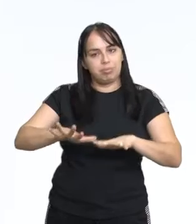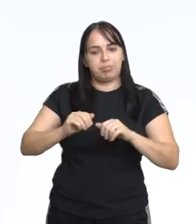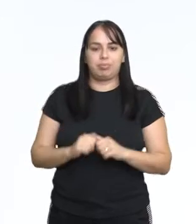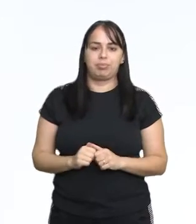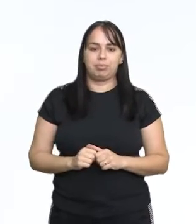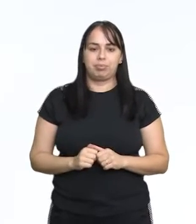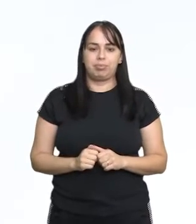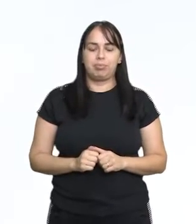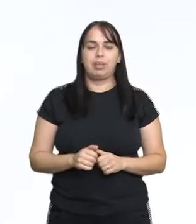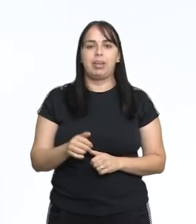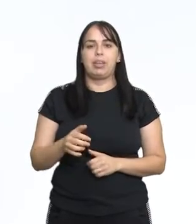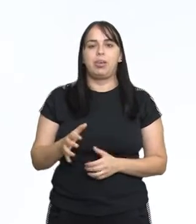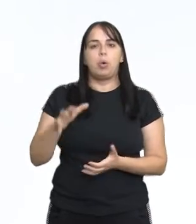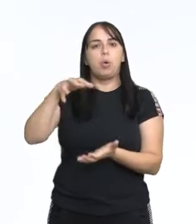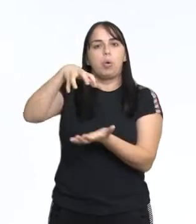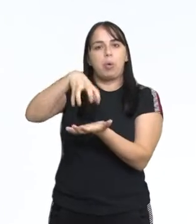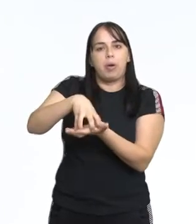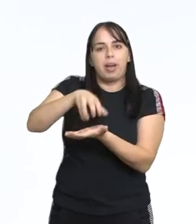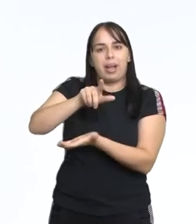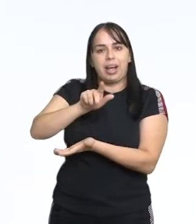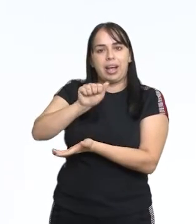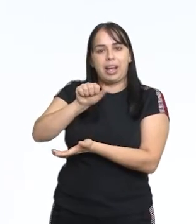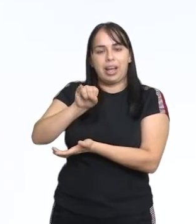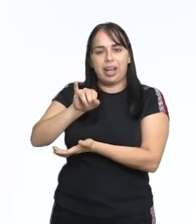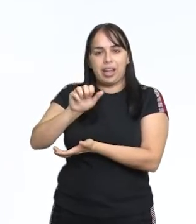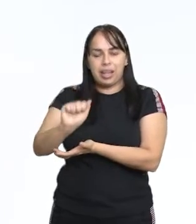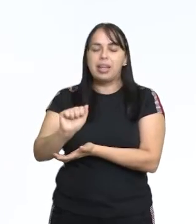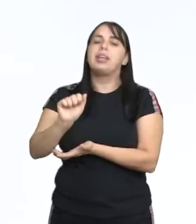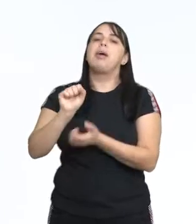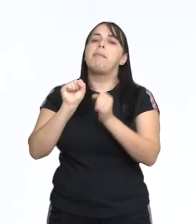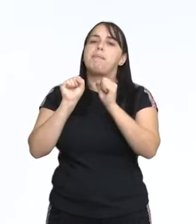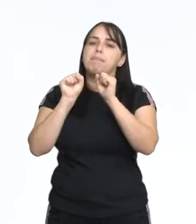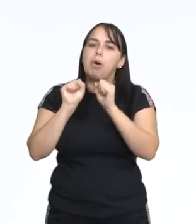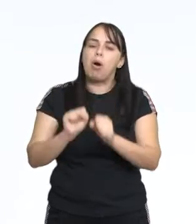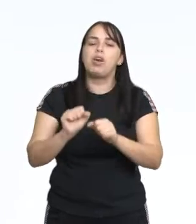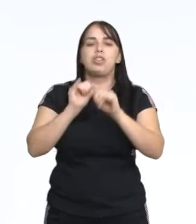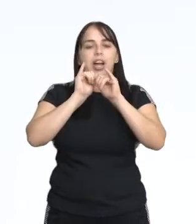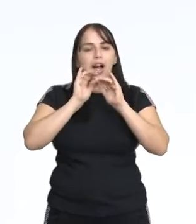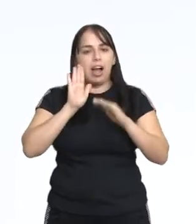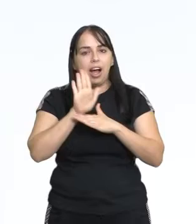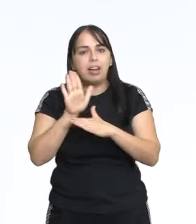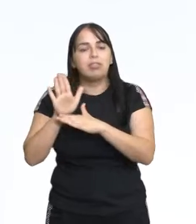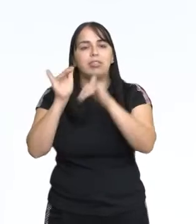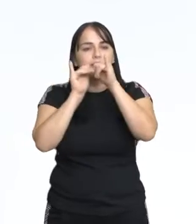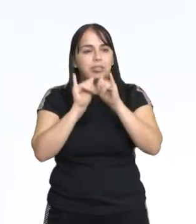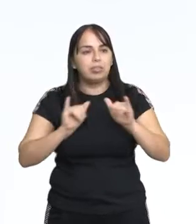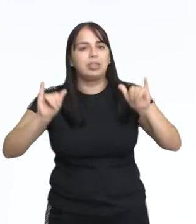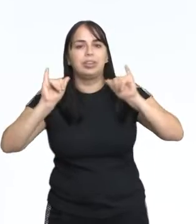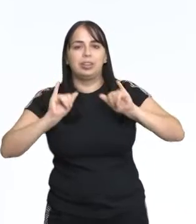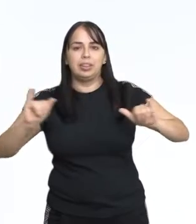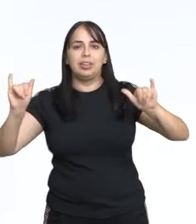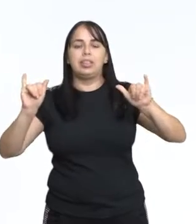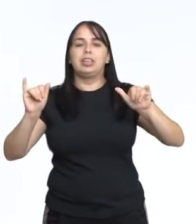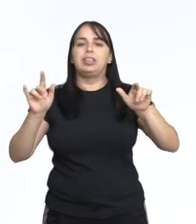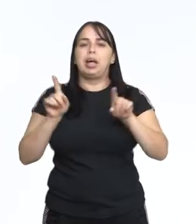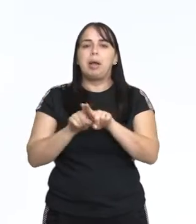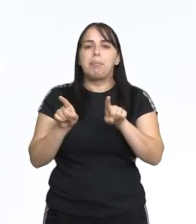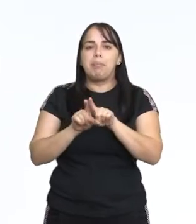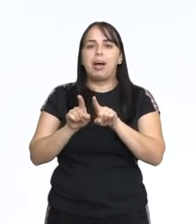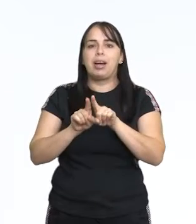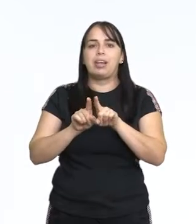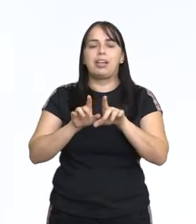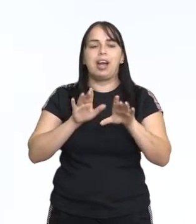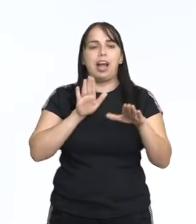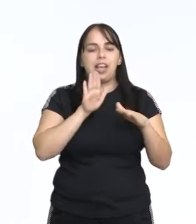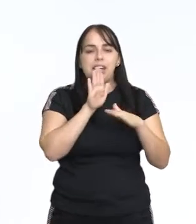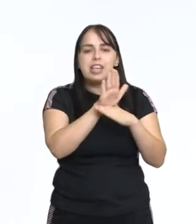Instituições como o Gaia, elas podem servir de porta-vozes, a gente pode trabalhar junto com a formação da comunidade